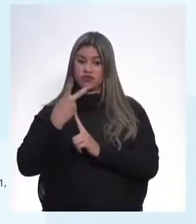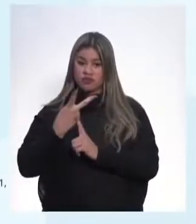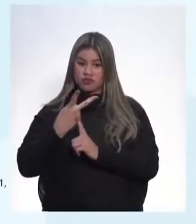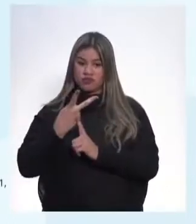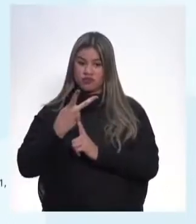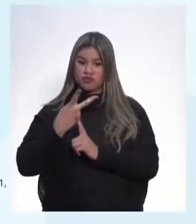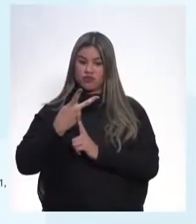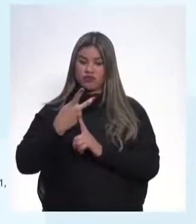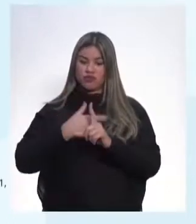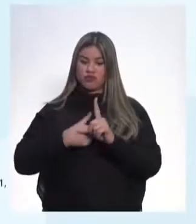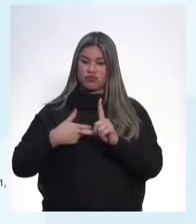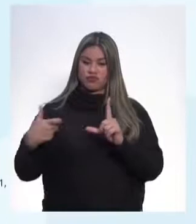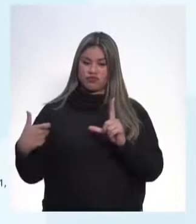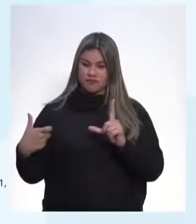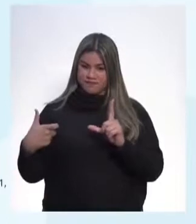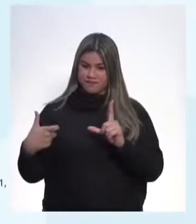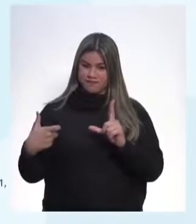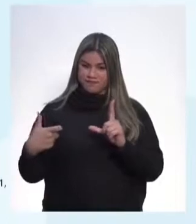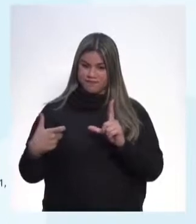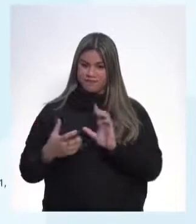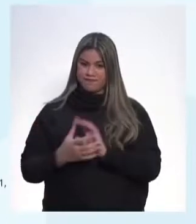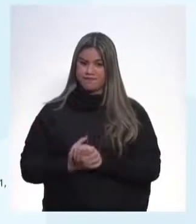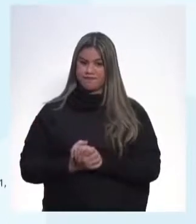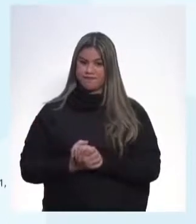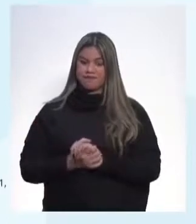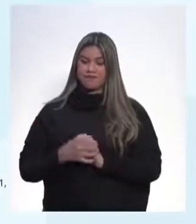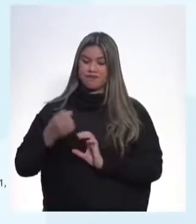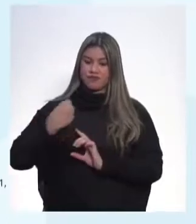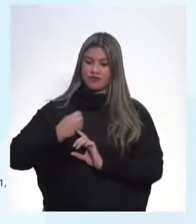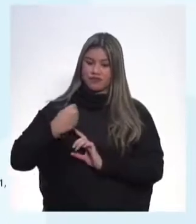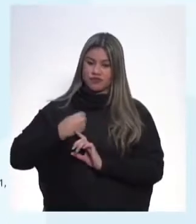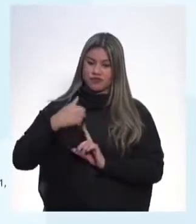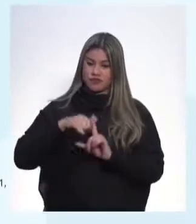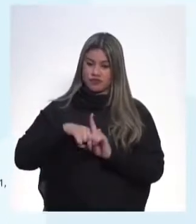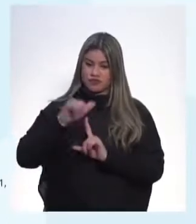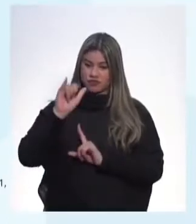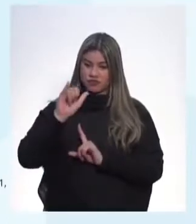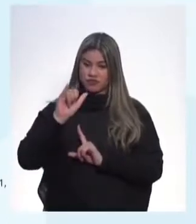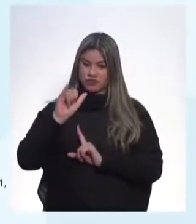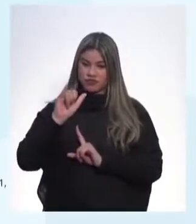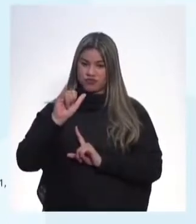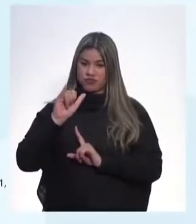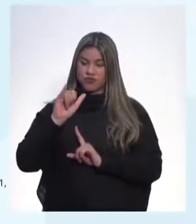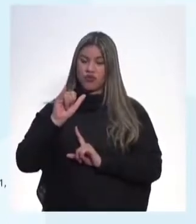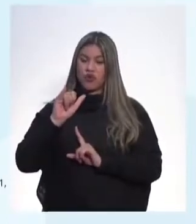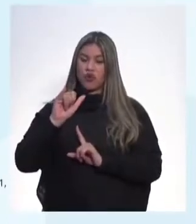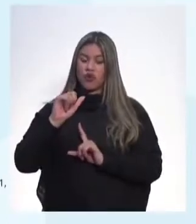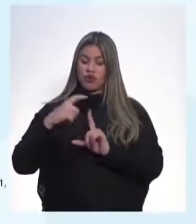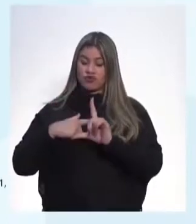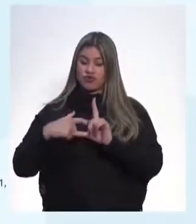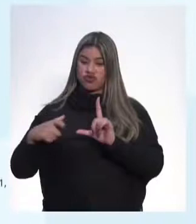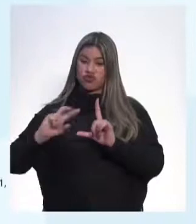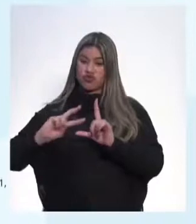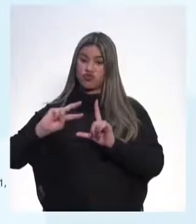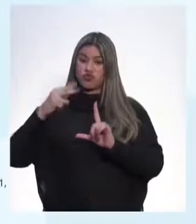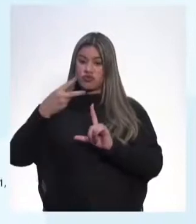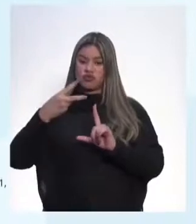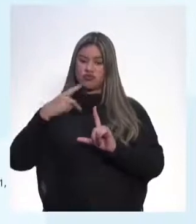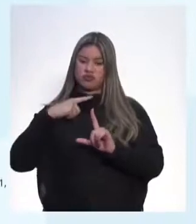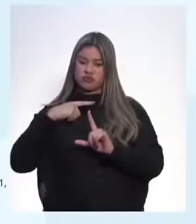do x. O valor do y é o dobro do valor do x. Em